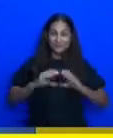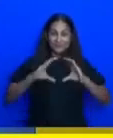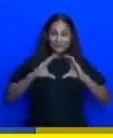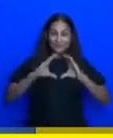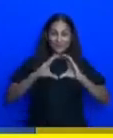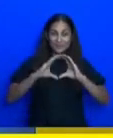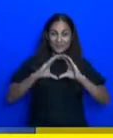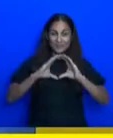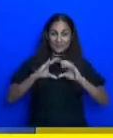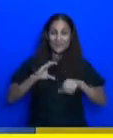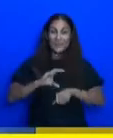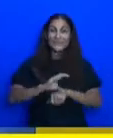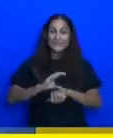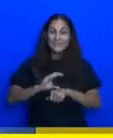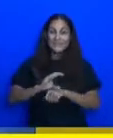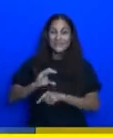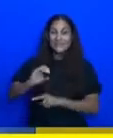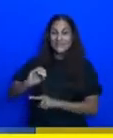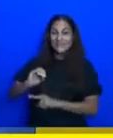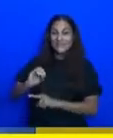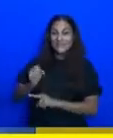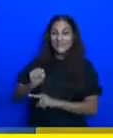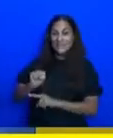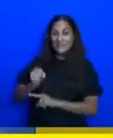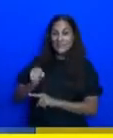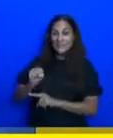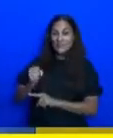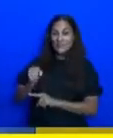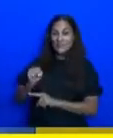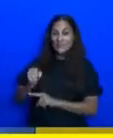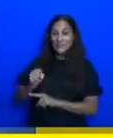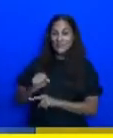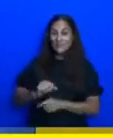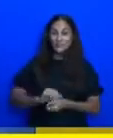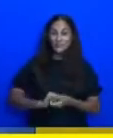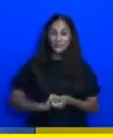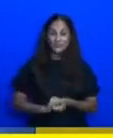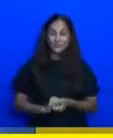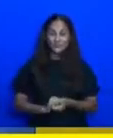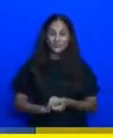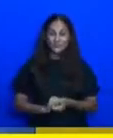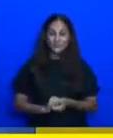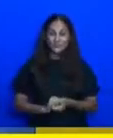Bola cinza, 08. Cinza, 08.